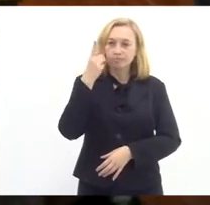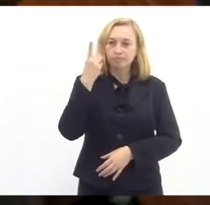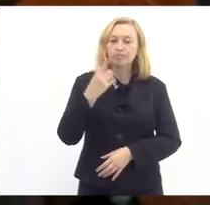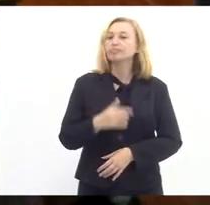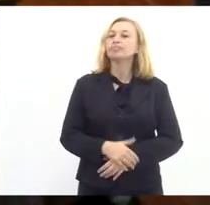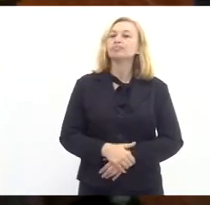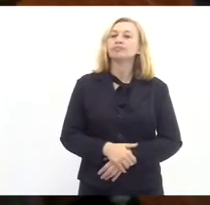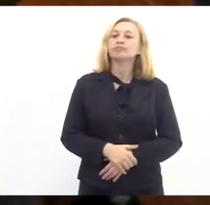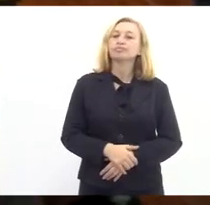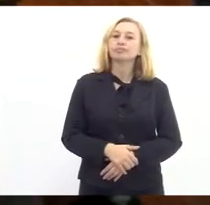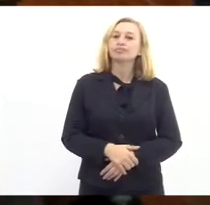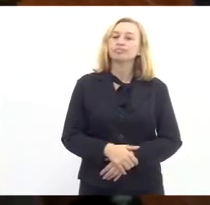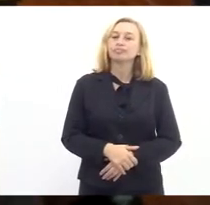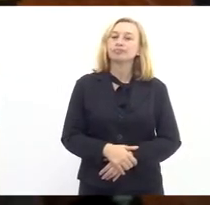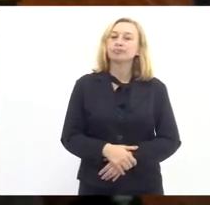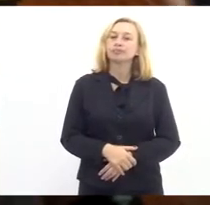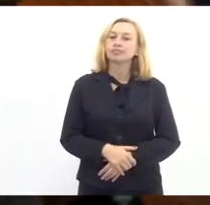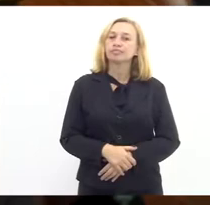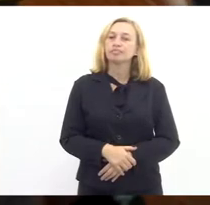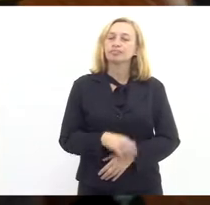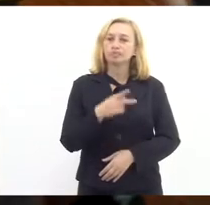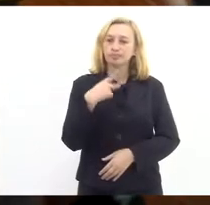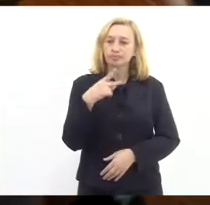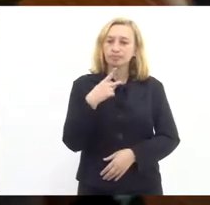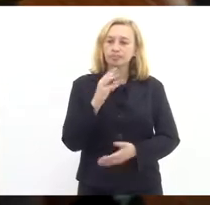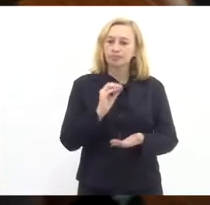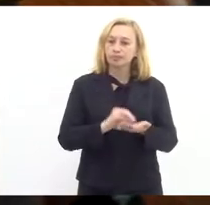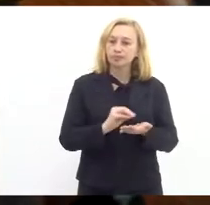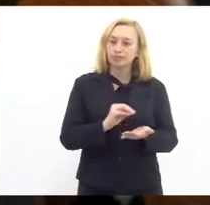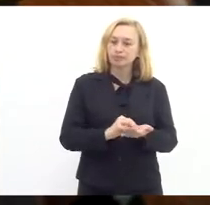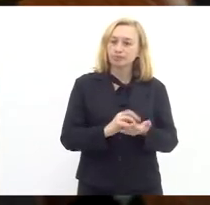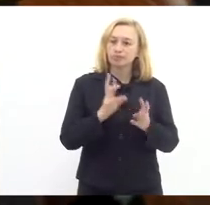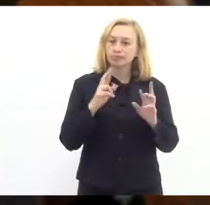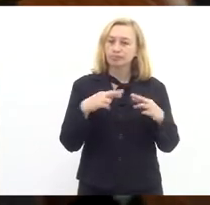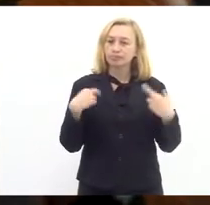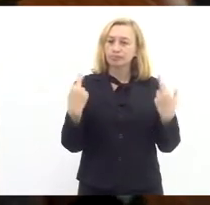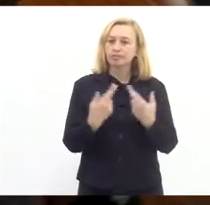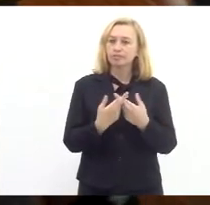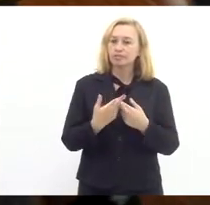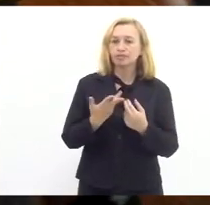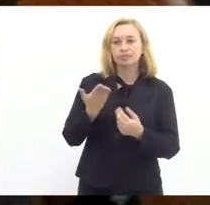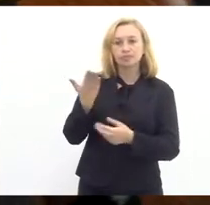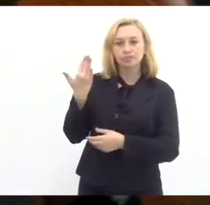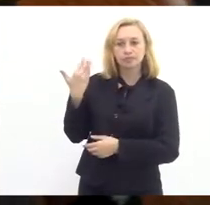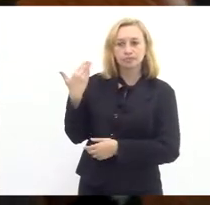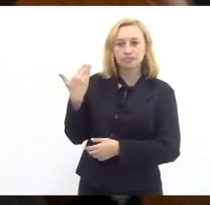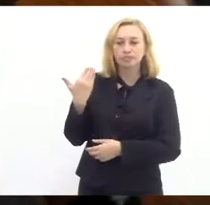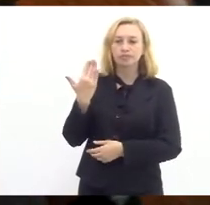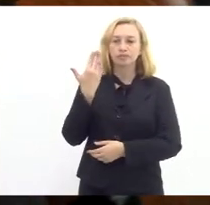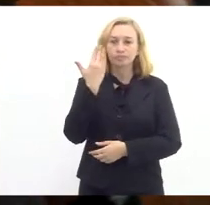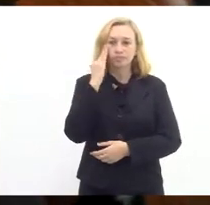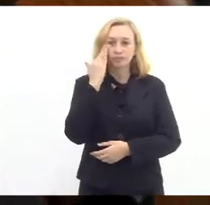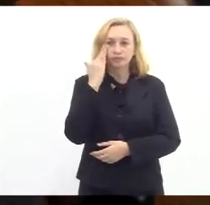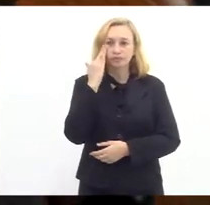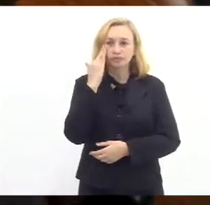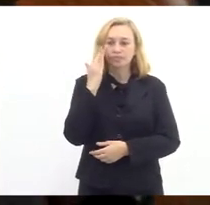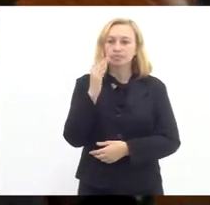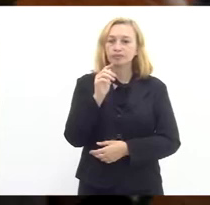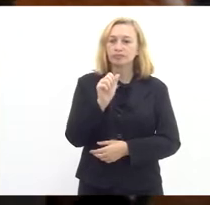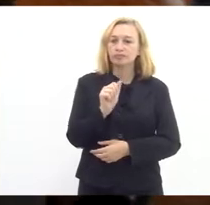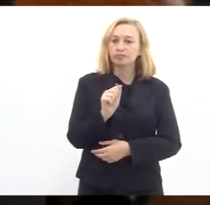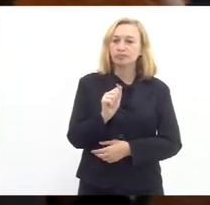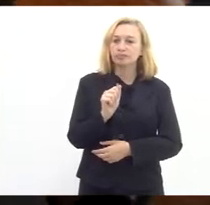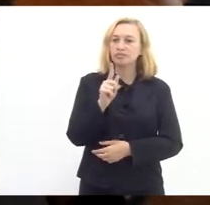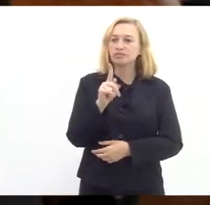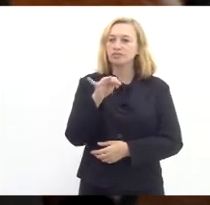Primeiramente, me justificar a ausência nas reuniões anteriores. Ah, muito porque bom. Porque o entendimento dessa agência é